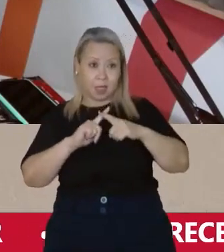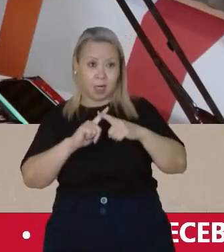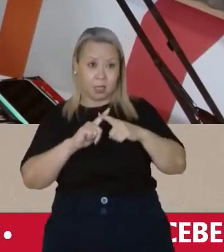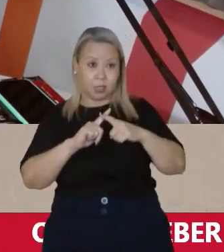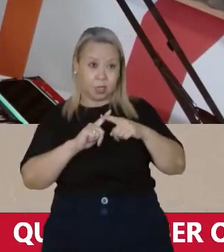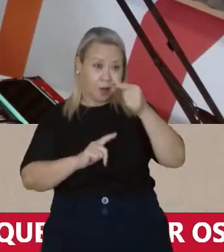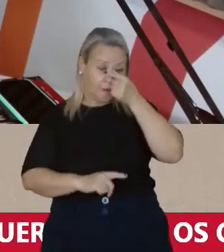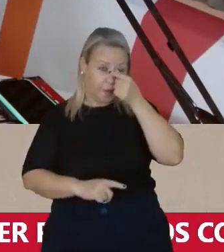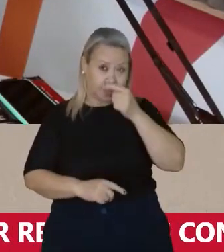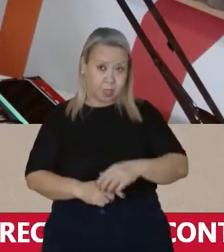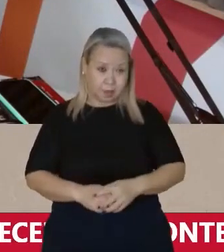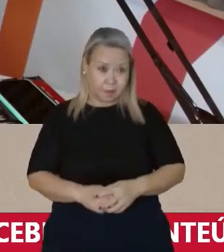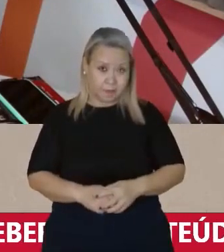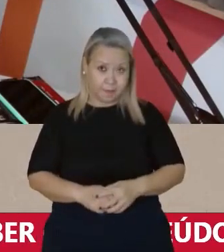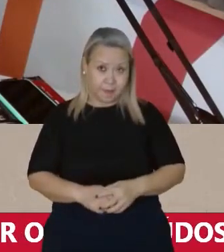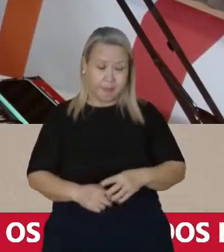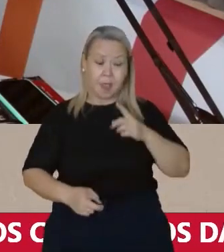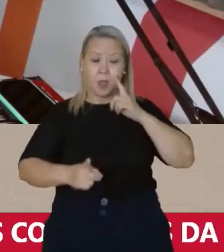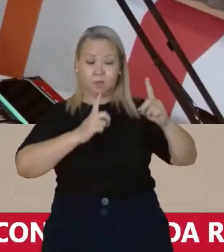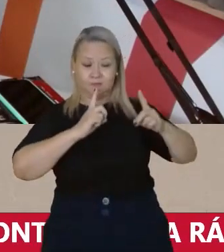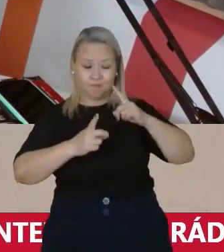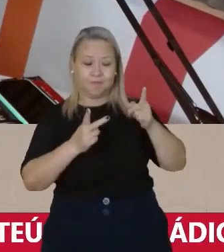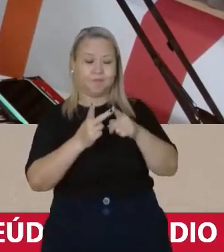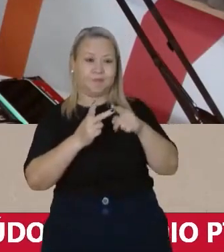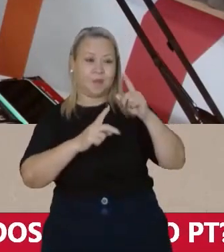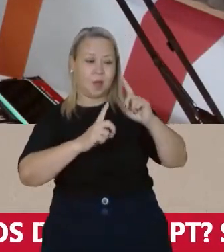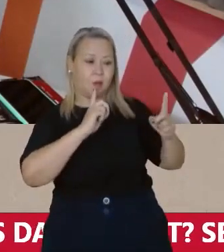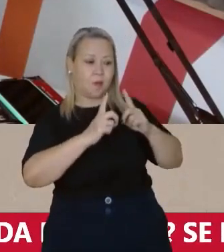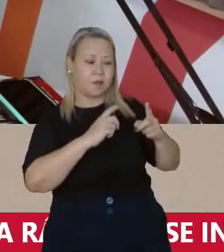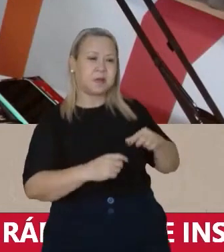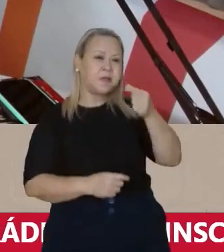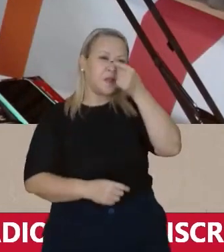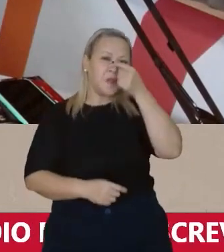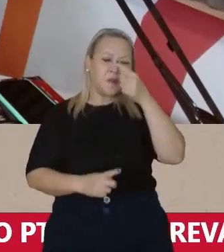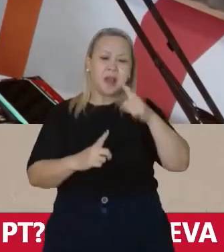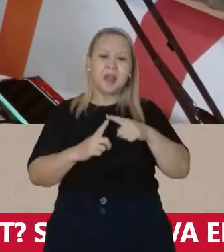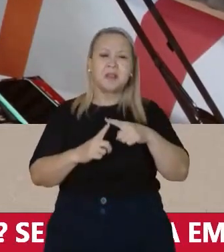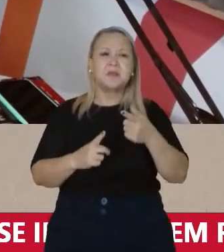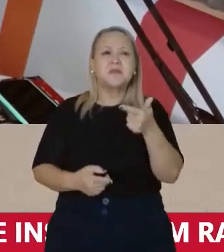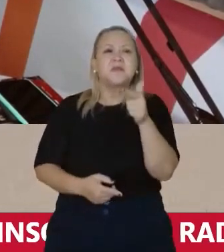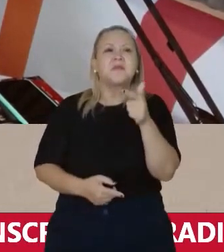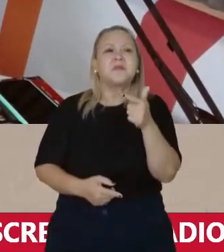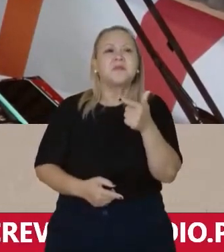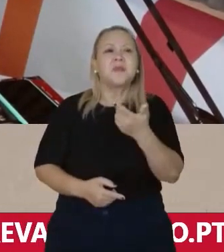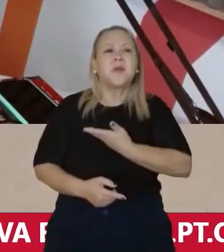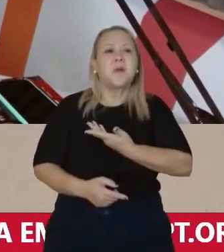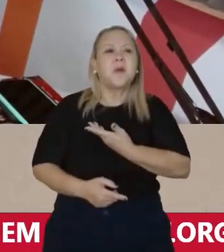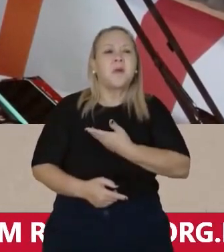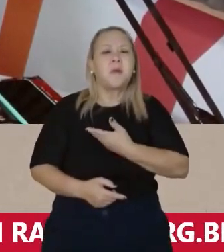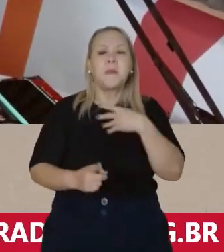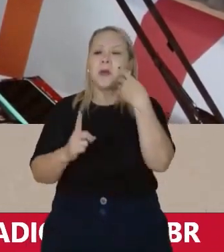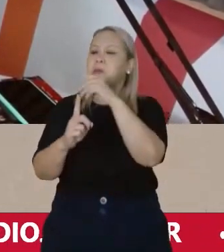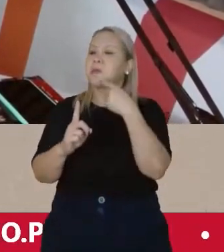África. Em segundo lugar, é dialogar. Às vezes o evangélico típico, ele não tem um amigo do candomblé, ele não